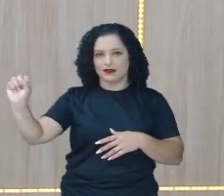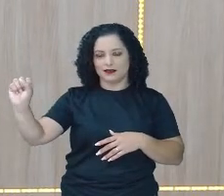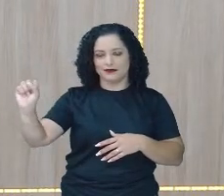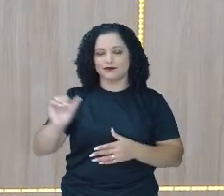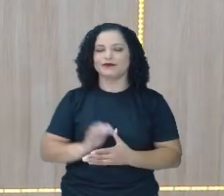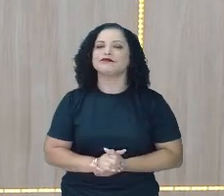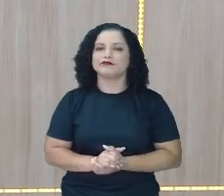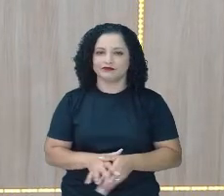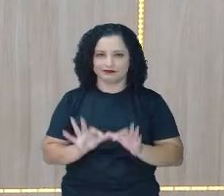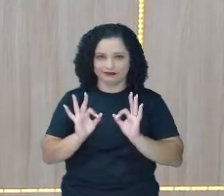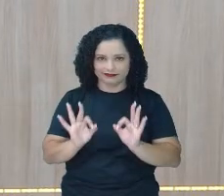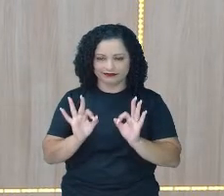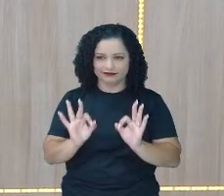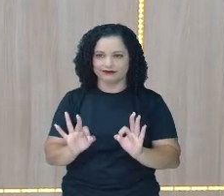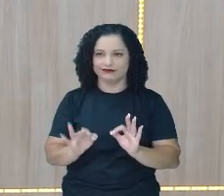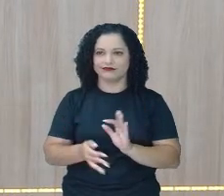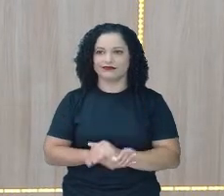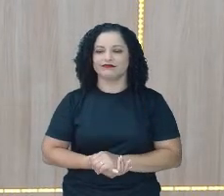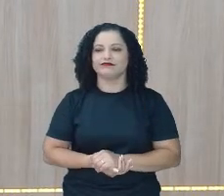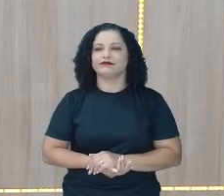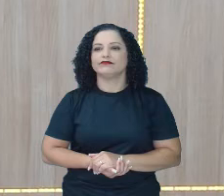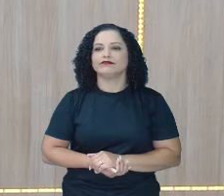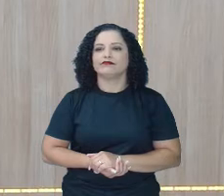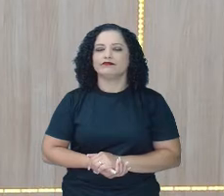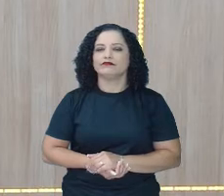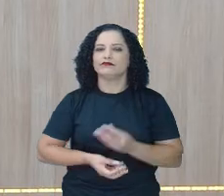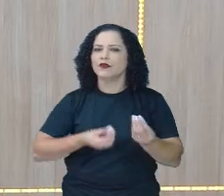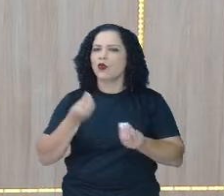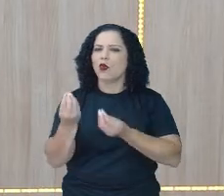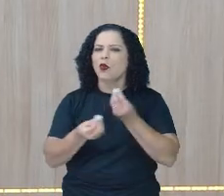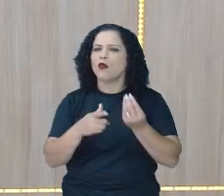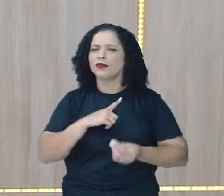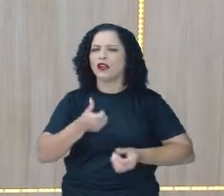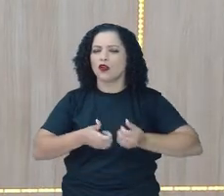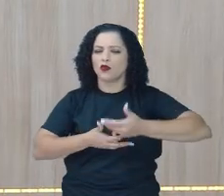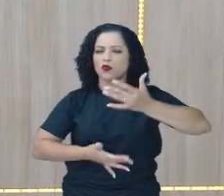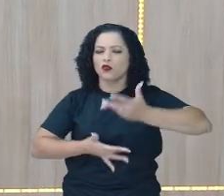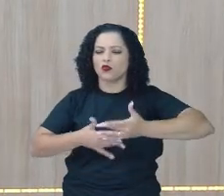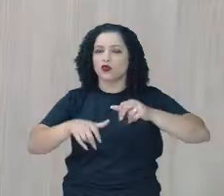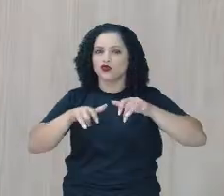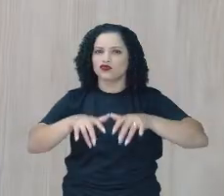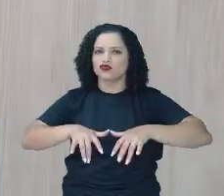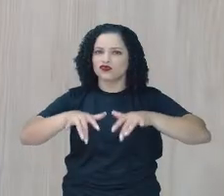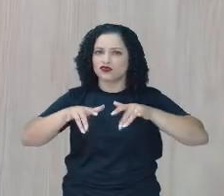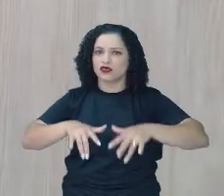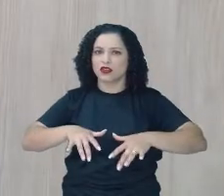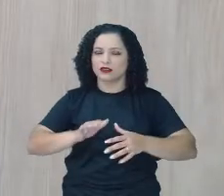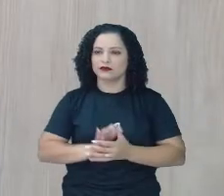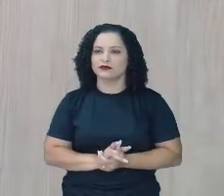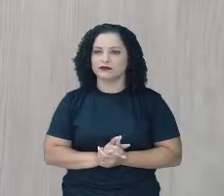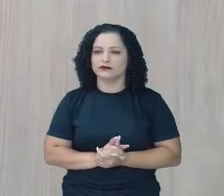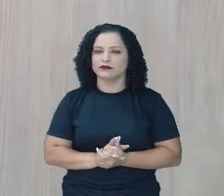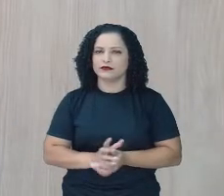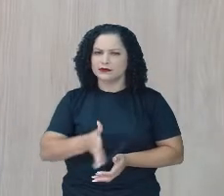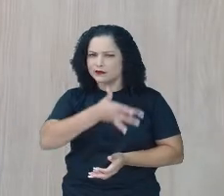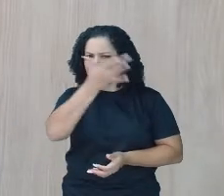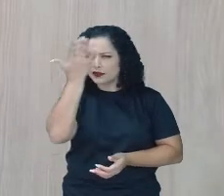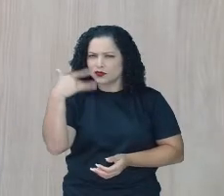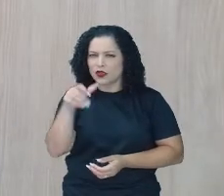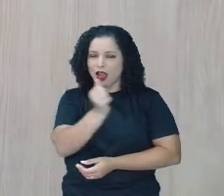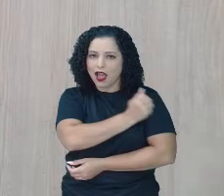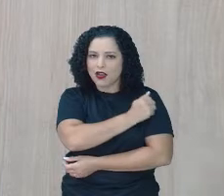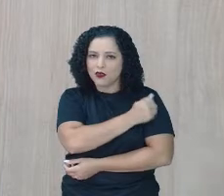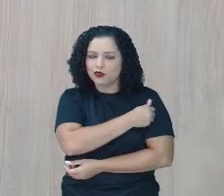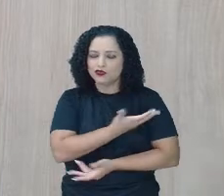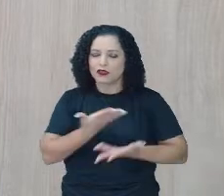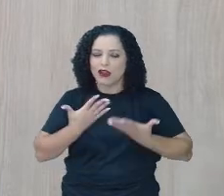S. Beleza aí? Como é que tá o chat, professor? A galera tá pegando direitinho? Pessoal, como é que vai? o pessoal está quietinho, aí eu estou